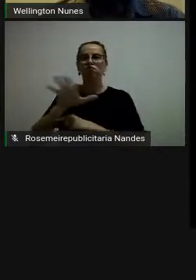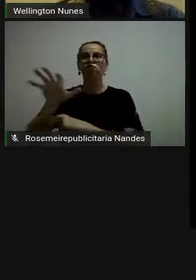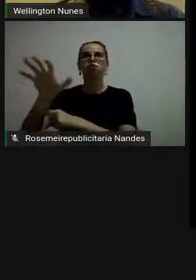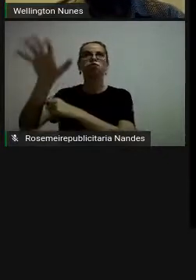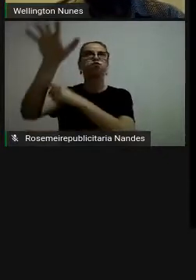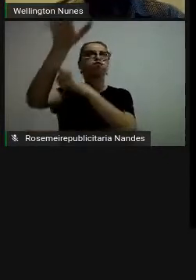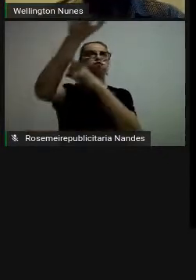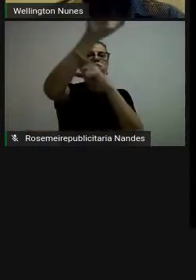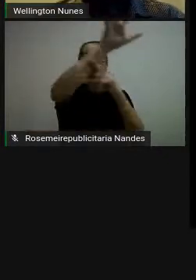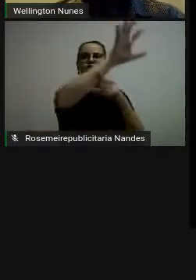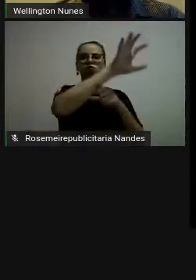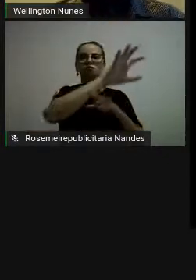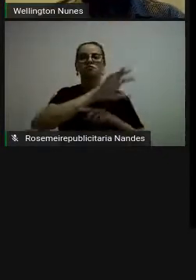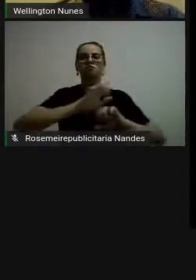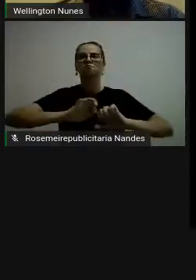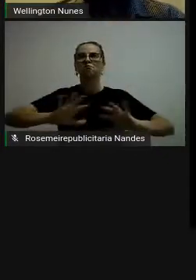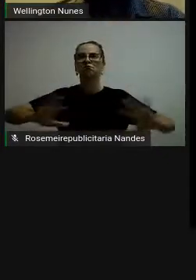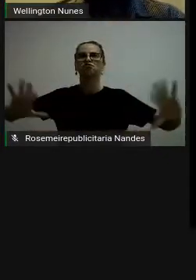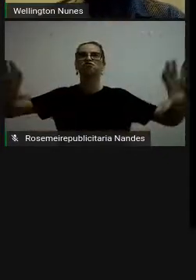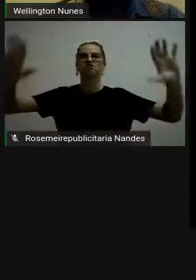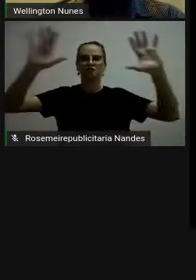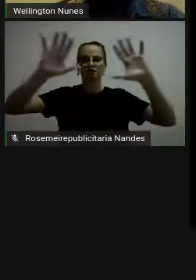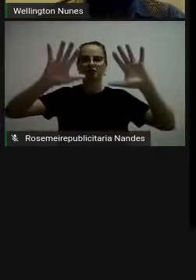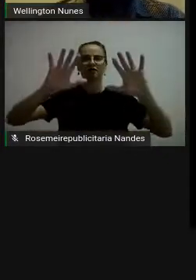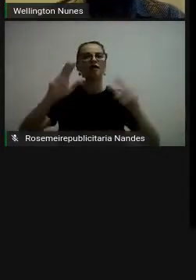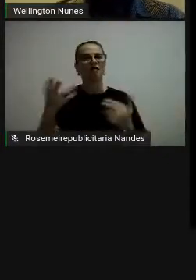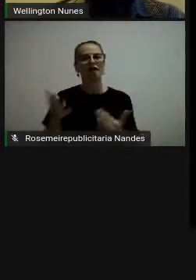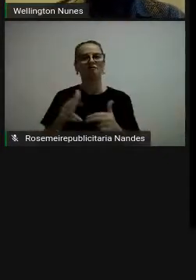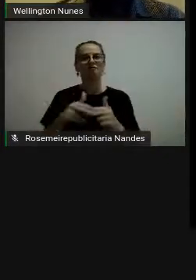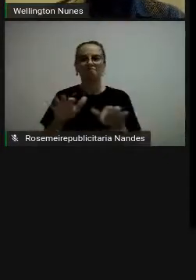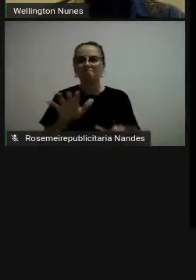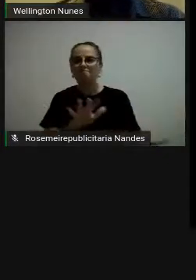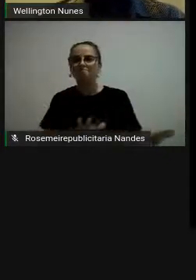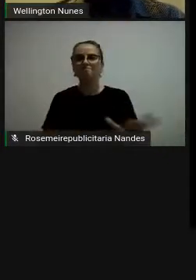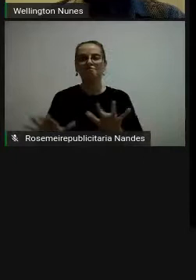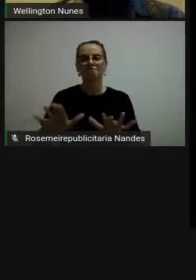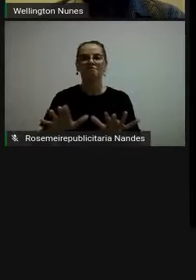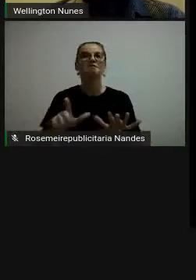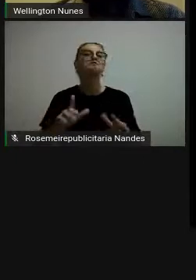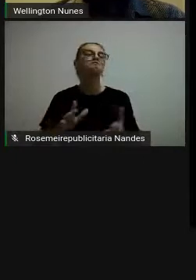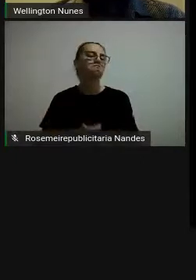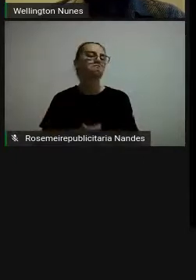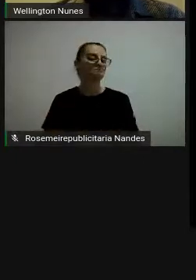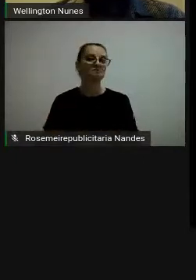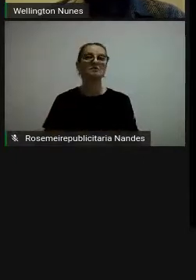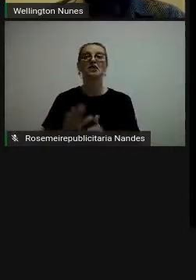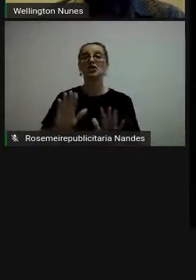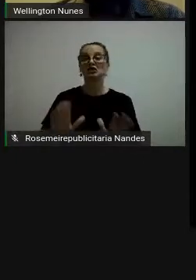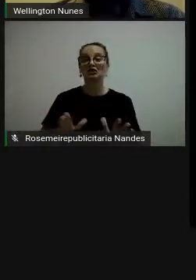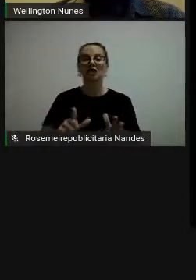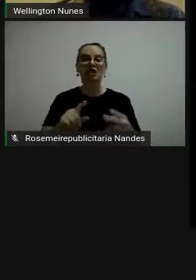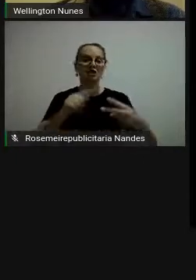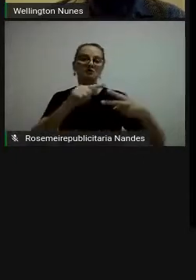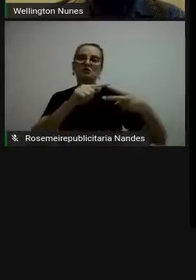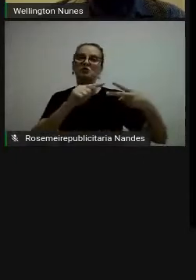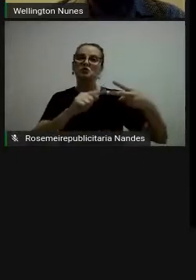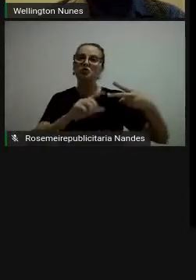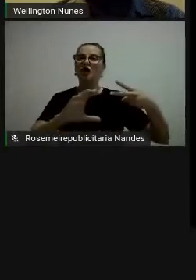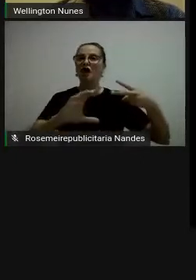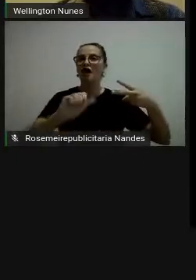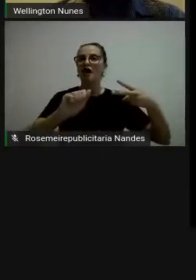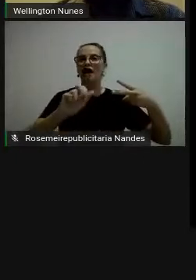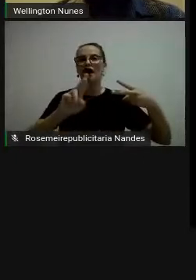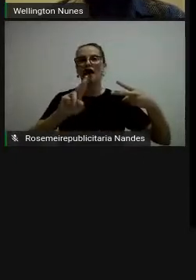Aí nós temos aí uma foto bem antiga de dois cartógrafos aí, né, mapeando aí um bairro, uma